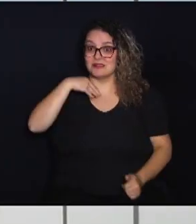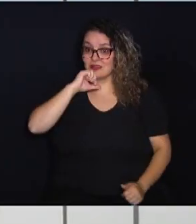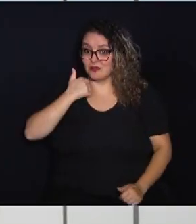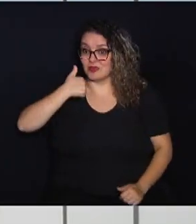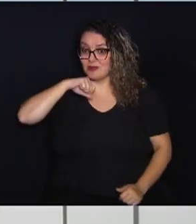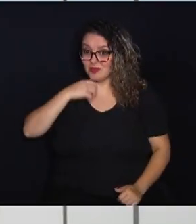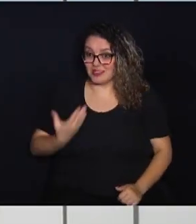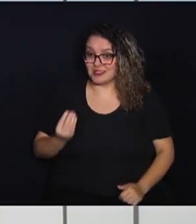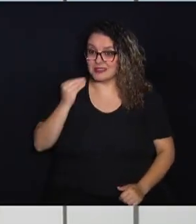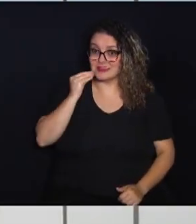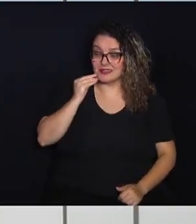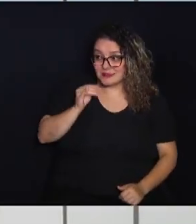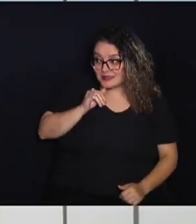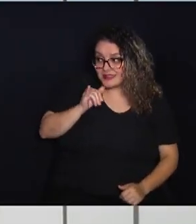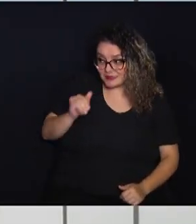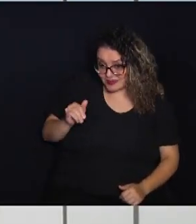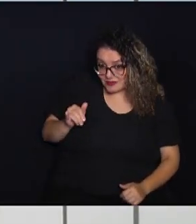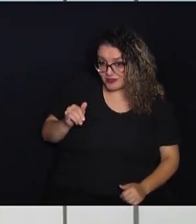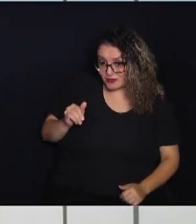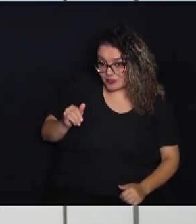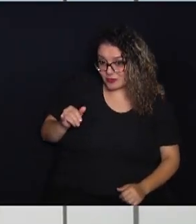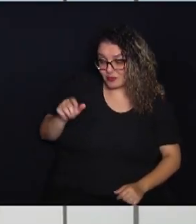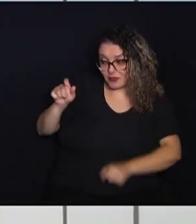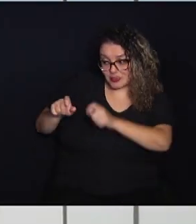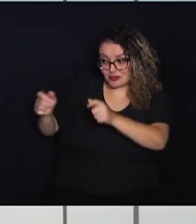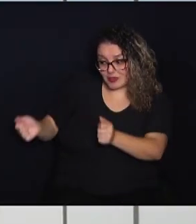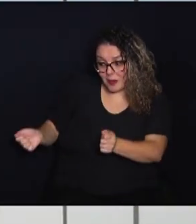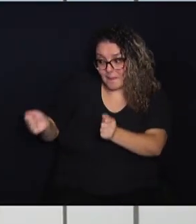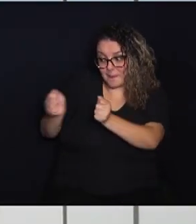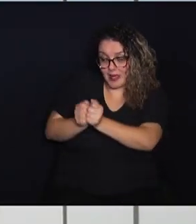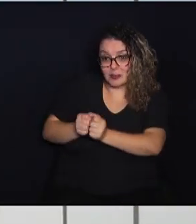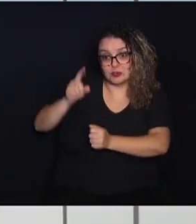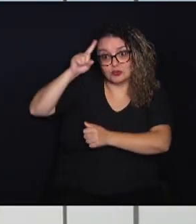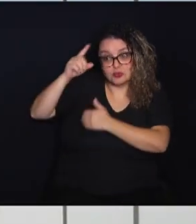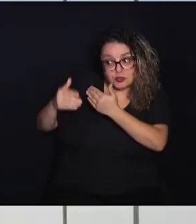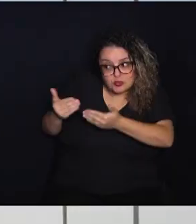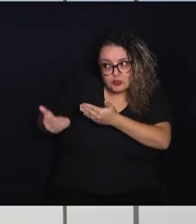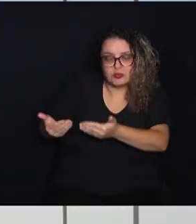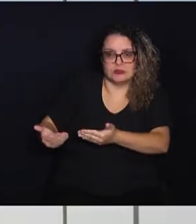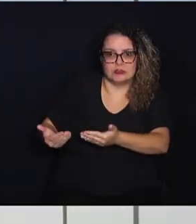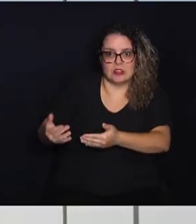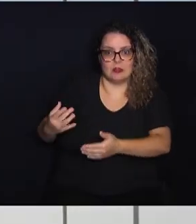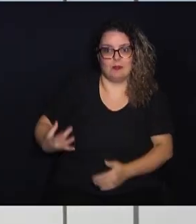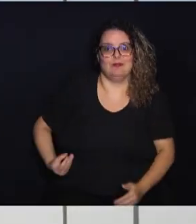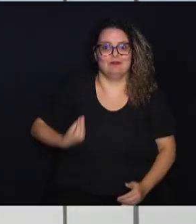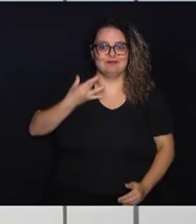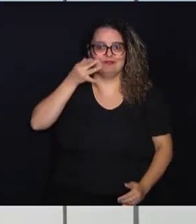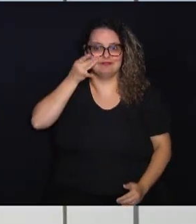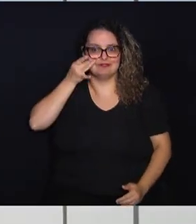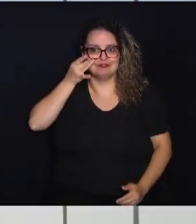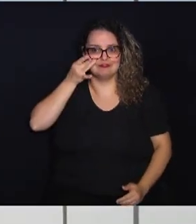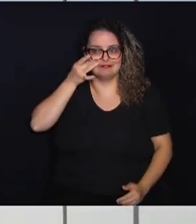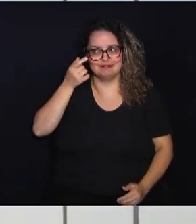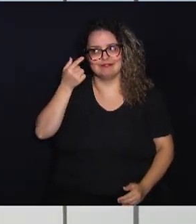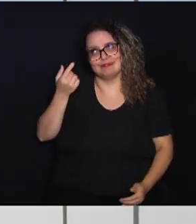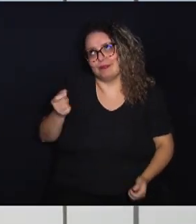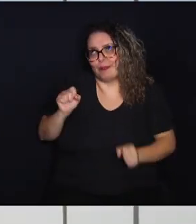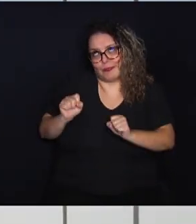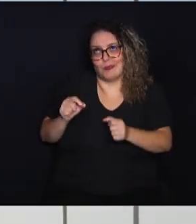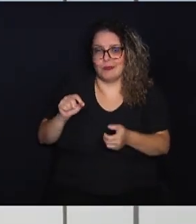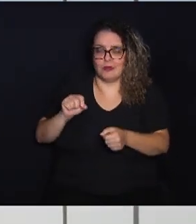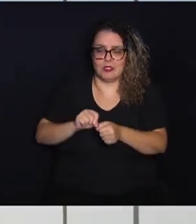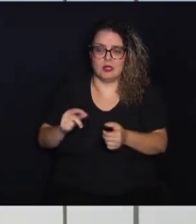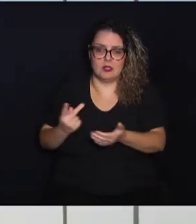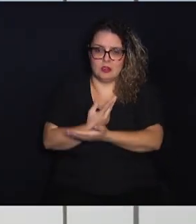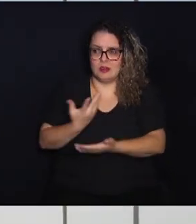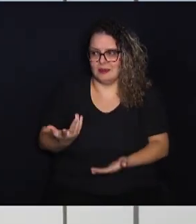está tentando contar que alguém muito próximo, no presencial, pode fazer algo errado, imagina, né, virtualmente, até